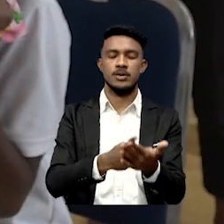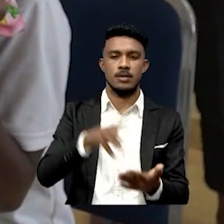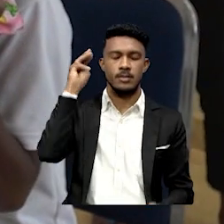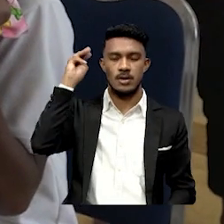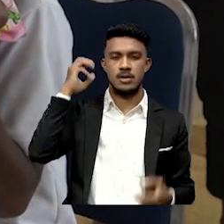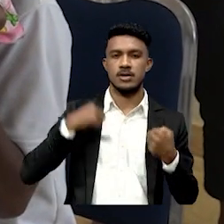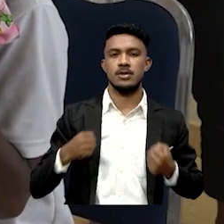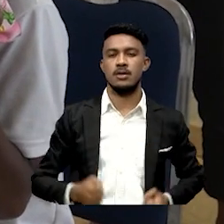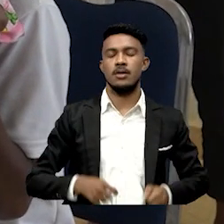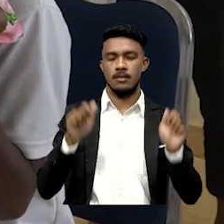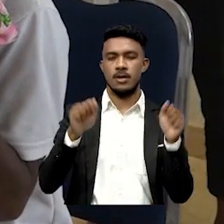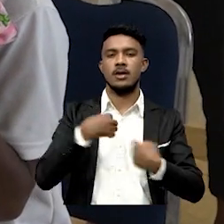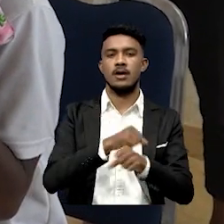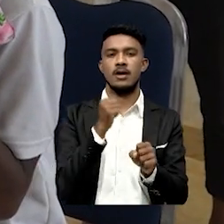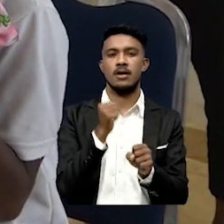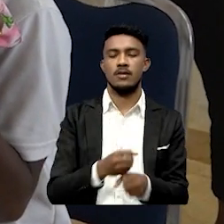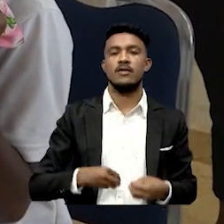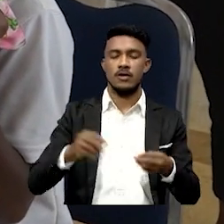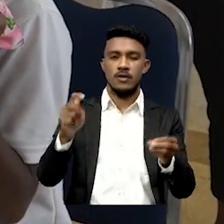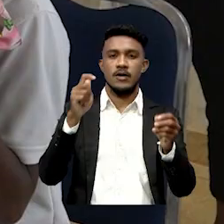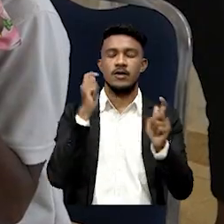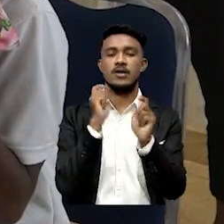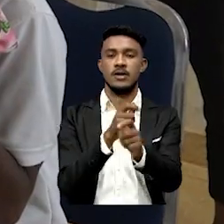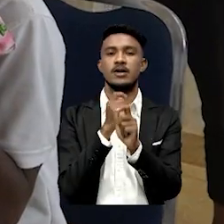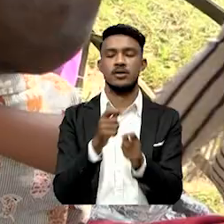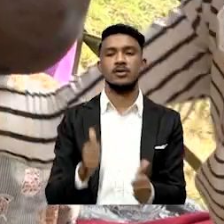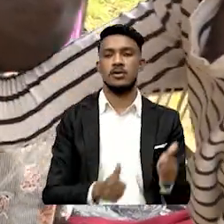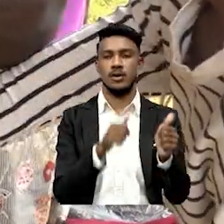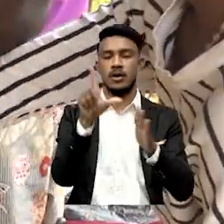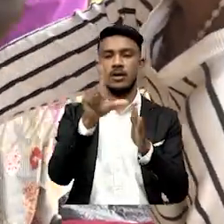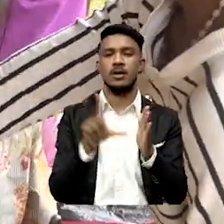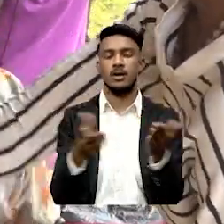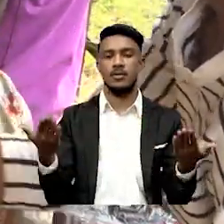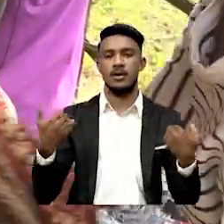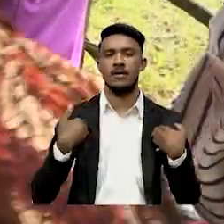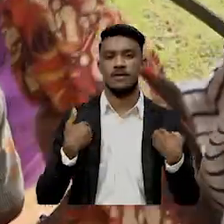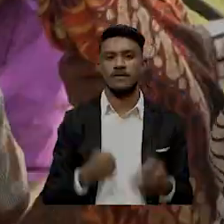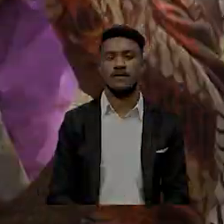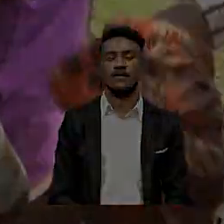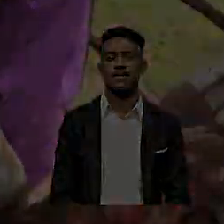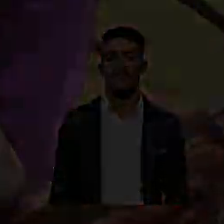nune bele halau recrutamento tuir pedido ne be iha. Efizene Babu, Lamberto da Silva, GMN.